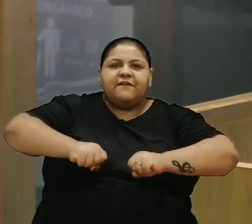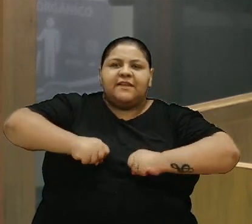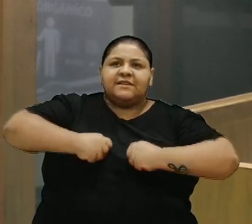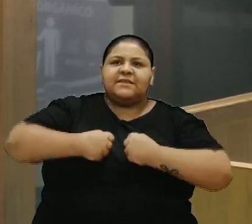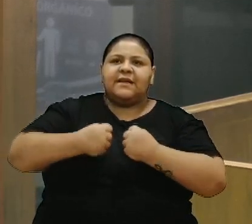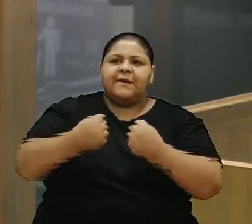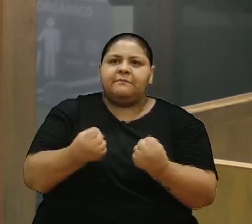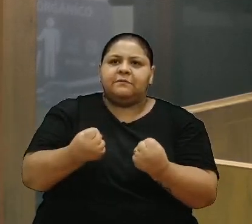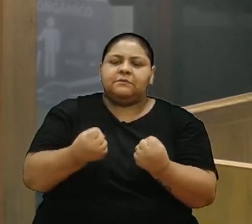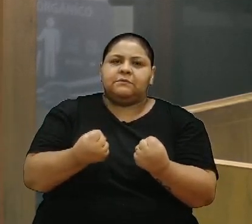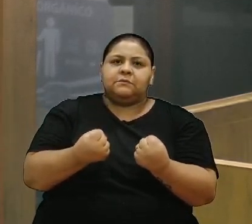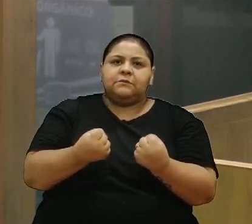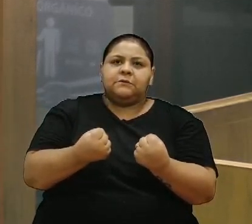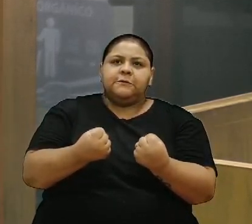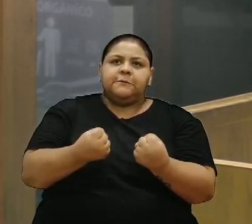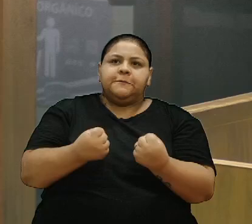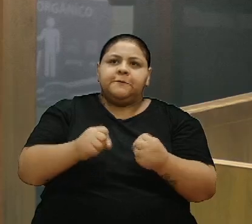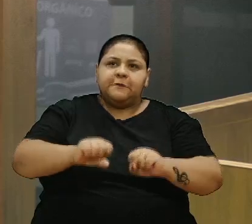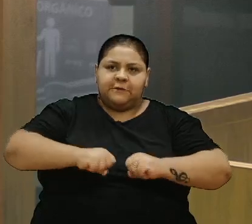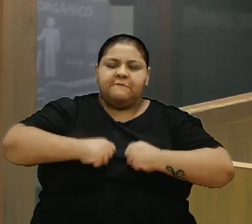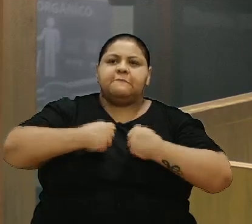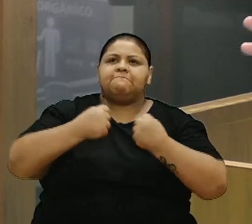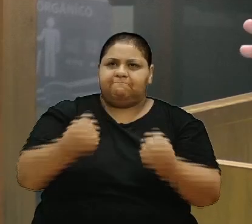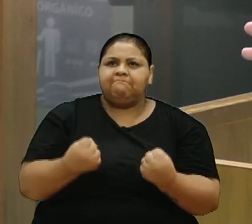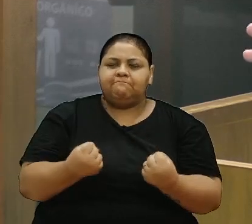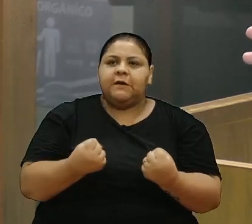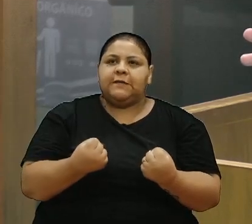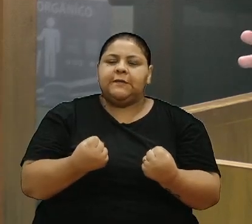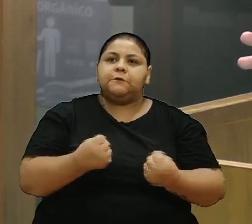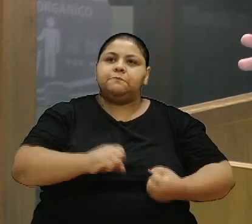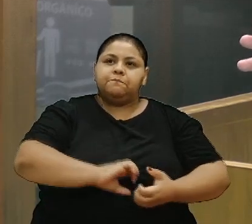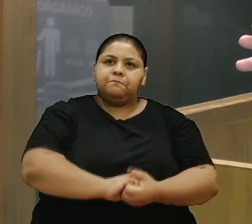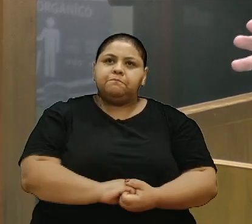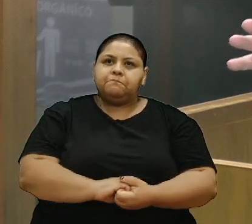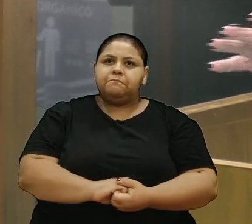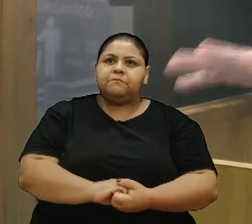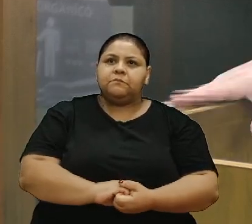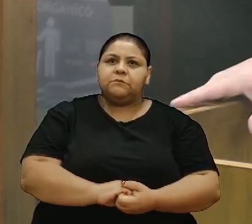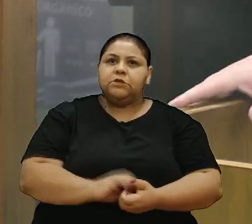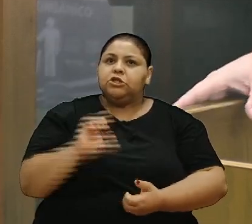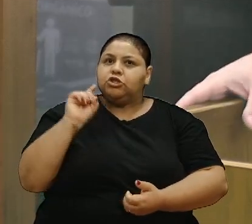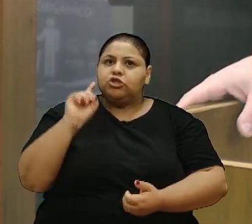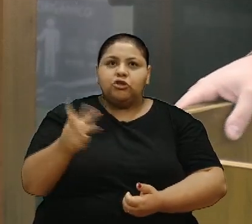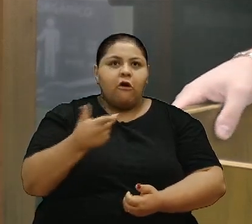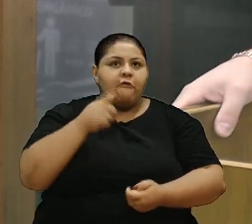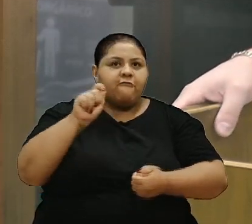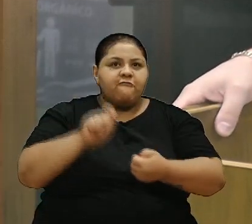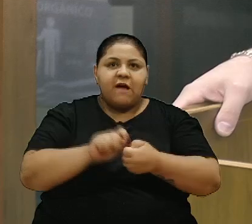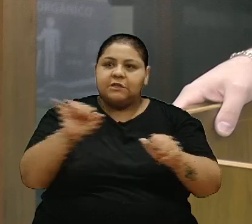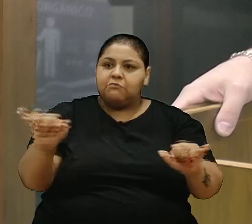Que faz porcariada atrás de porcariada, para não dizer outra palavra aqui na tribuna.